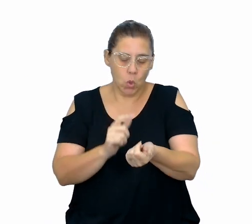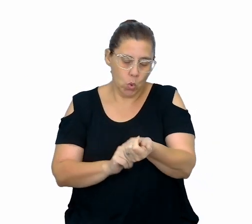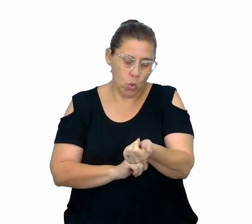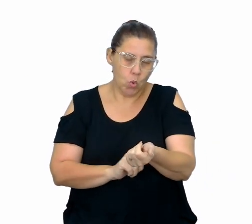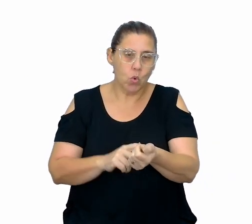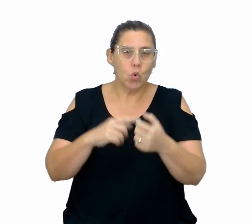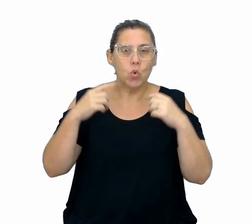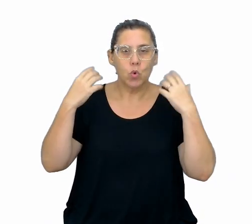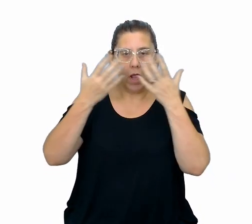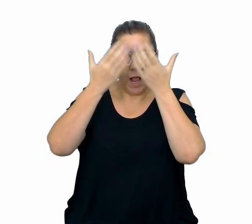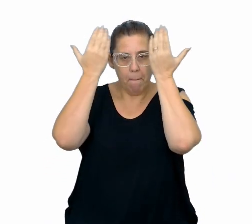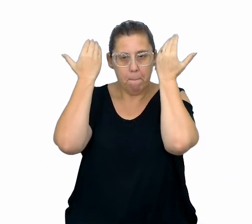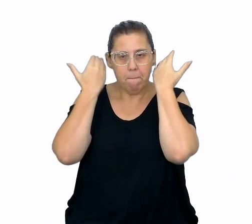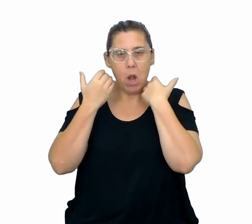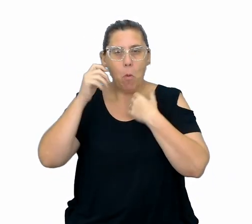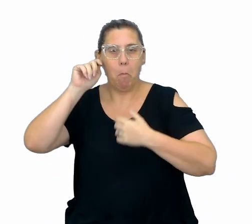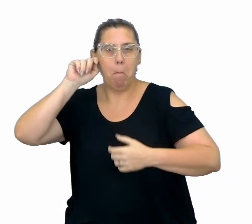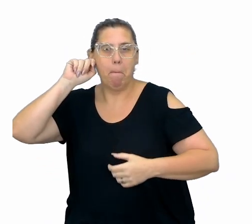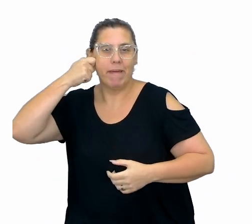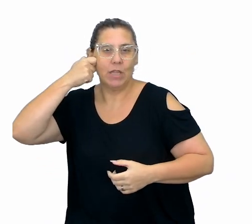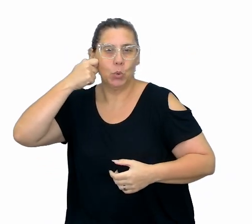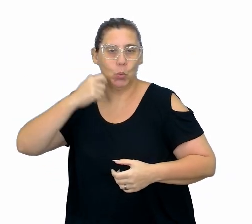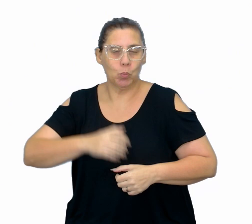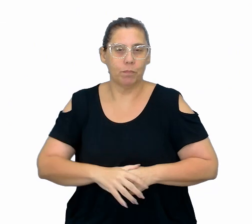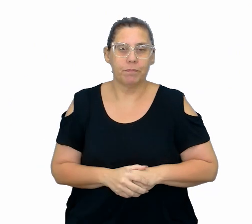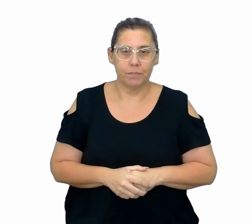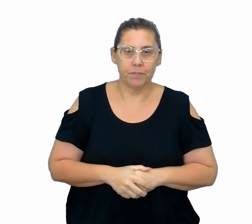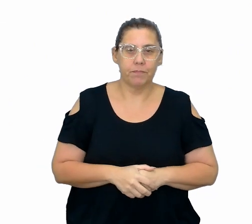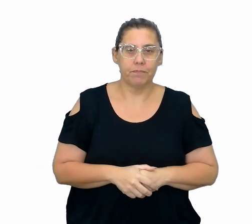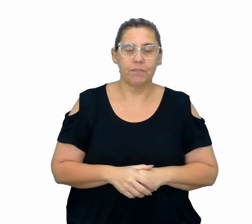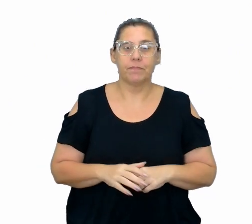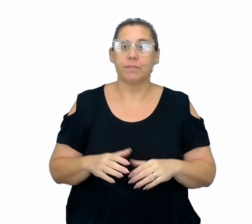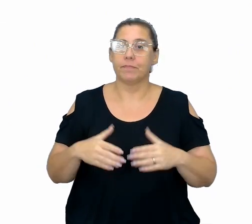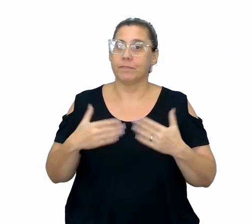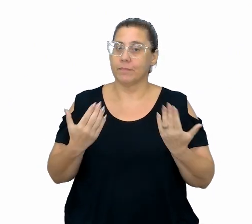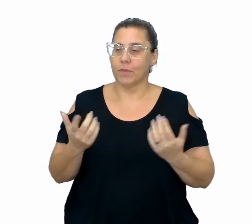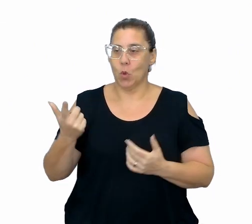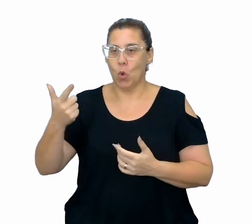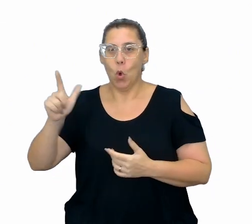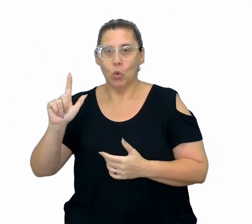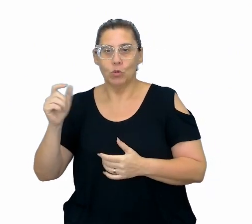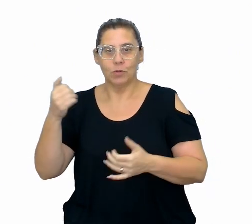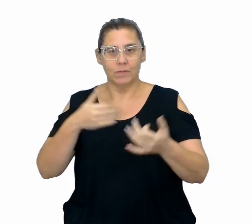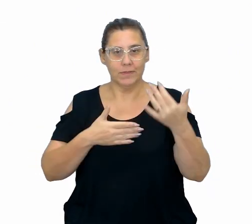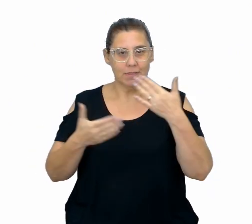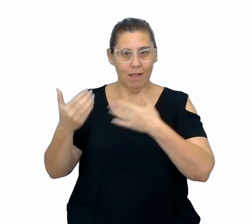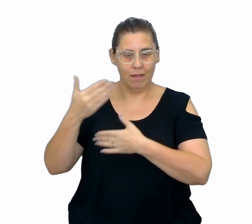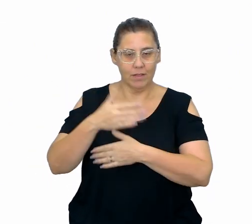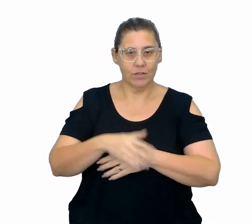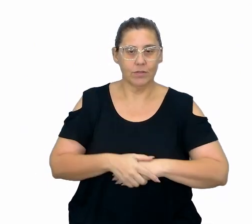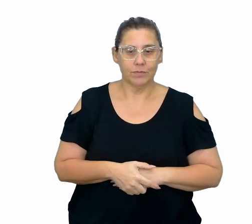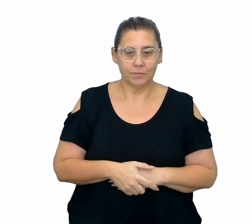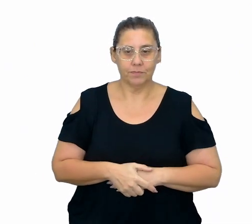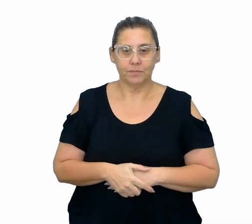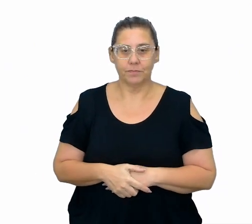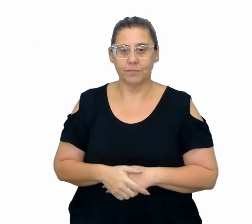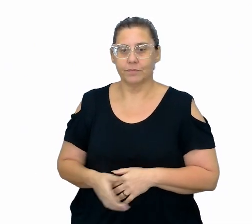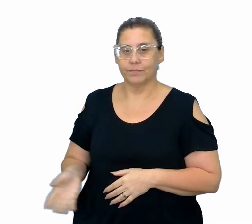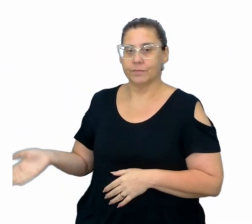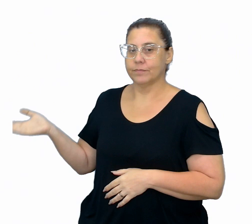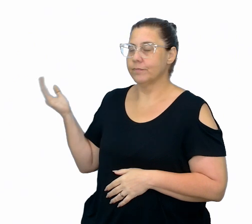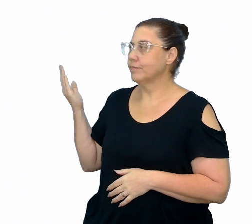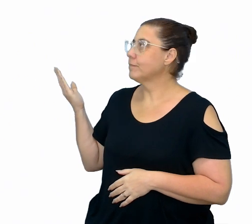os cabelos negros como ébano. Aí nós vamos no próximo slide,